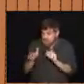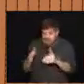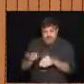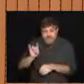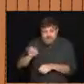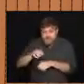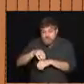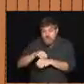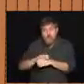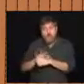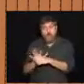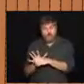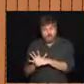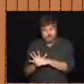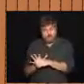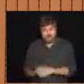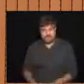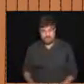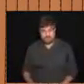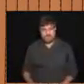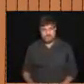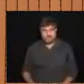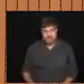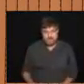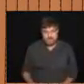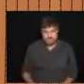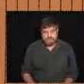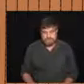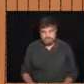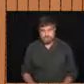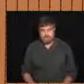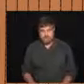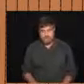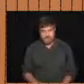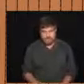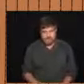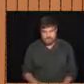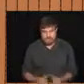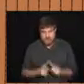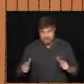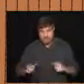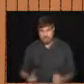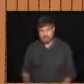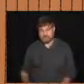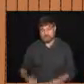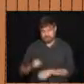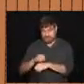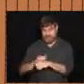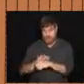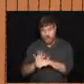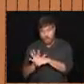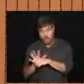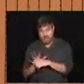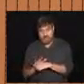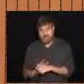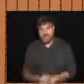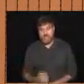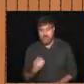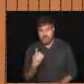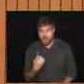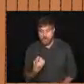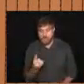para o coronavírus, ou, na sua imensa maioria, atendimento para o coronavírus, ou